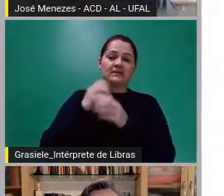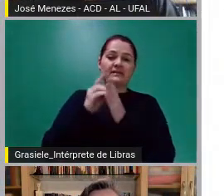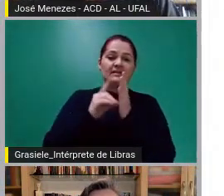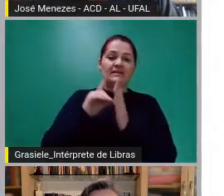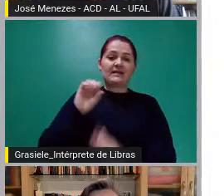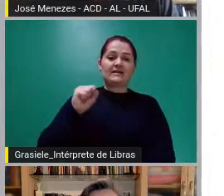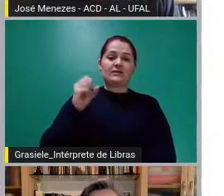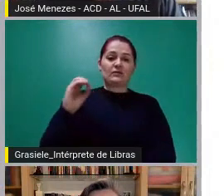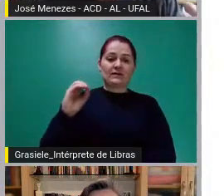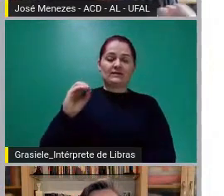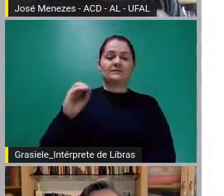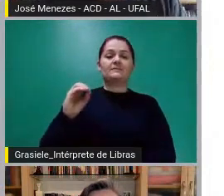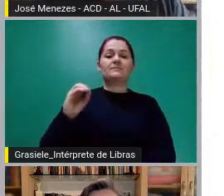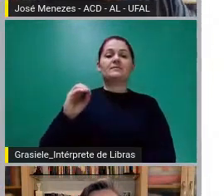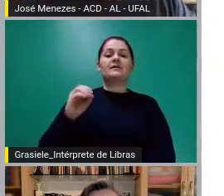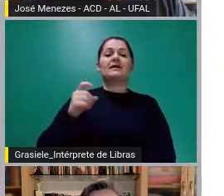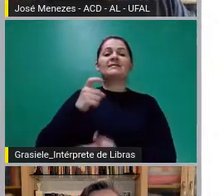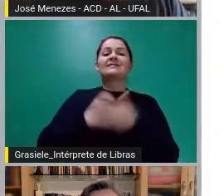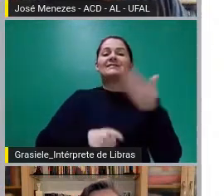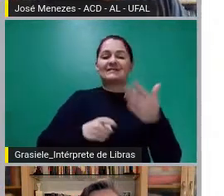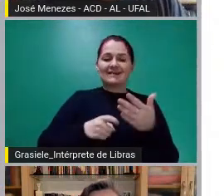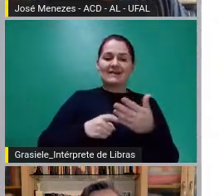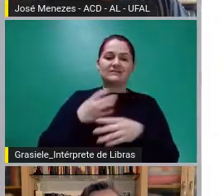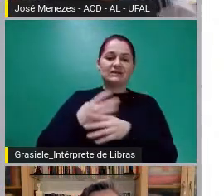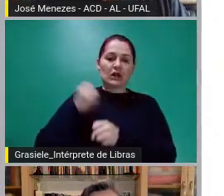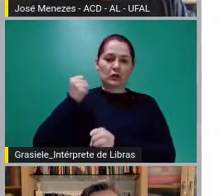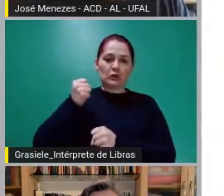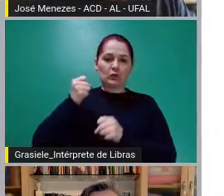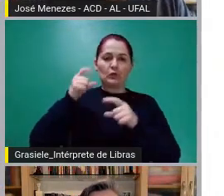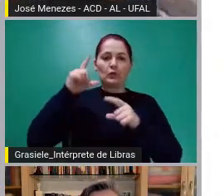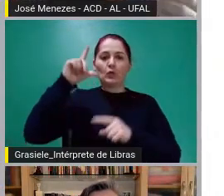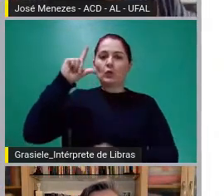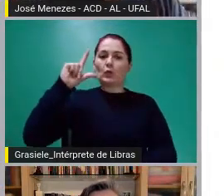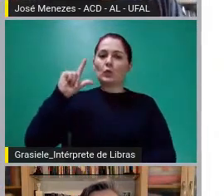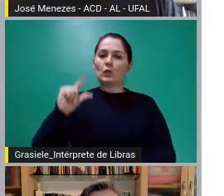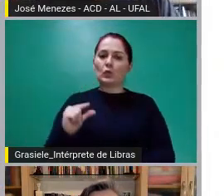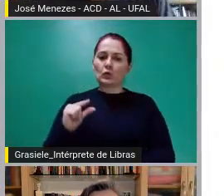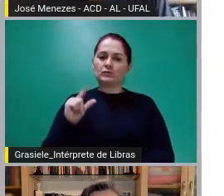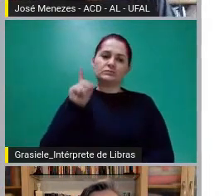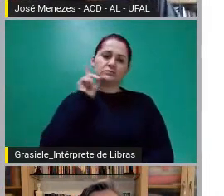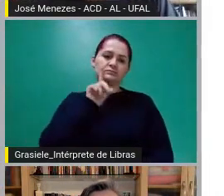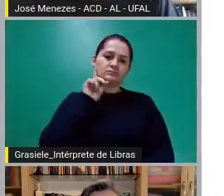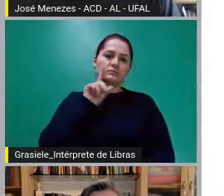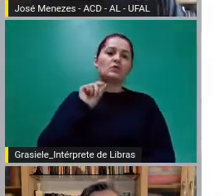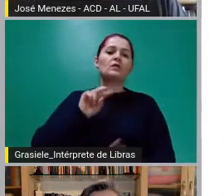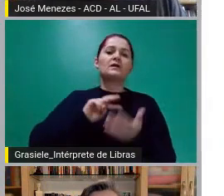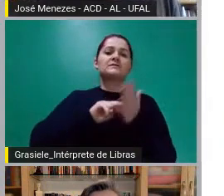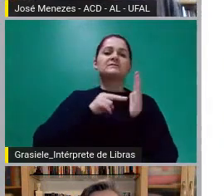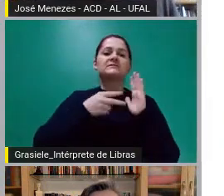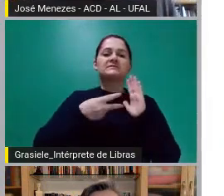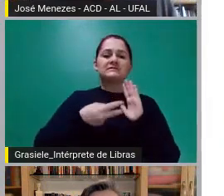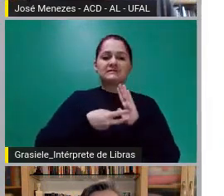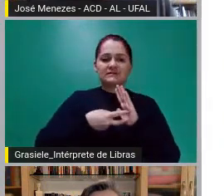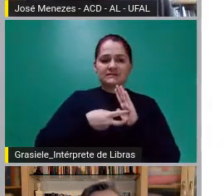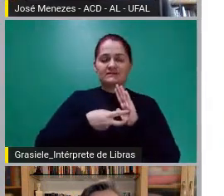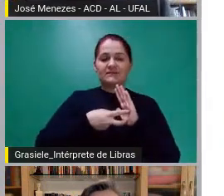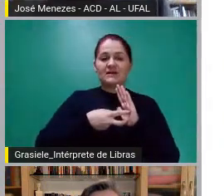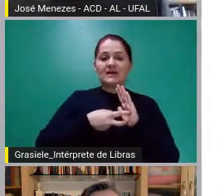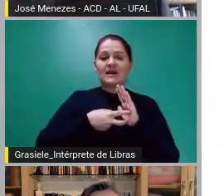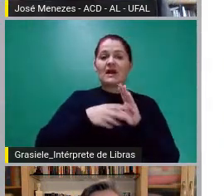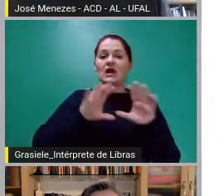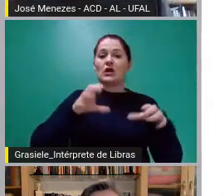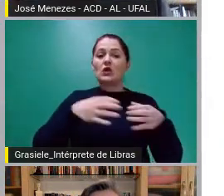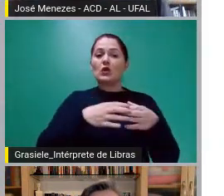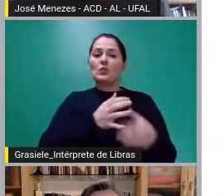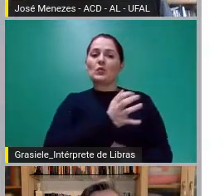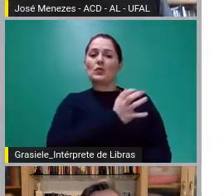taxa de lucro caiu, significa que a burguesia americana não queria mais reinvestir sua mais-valia.